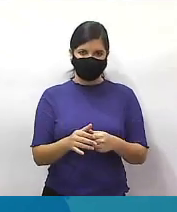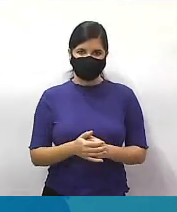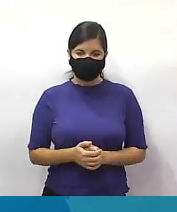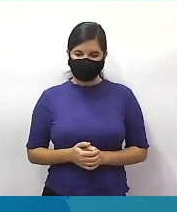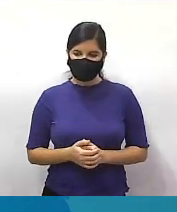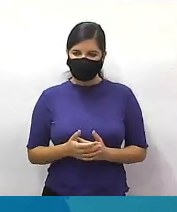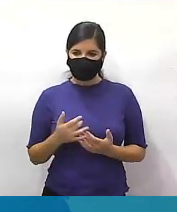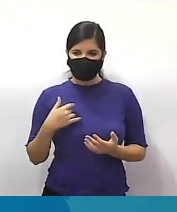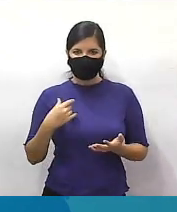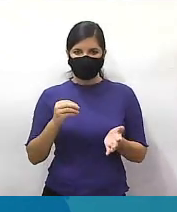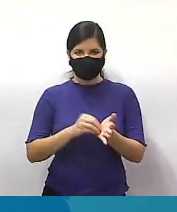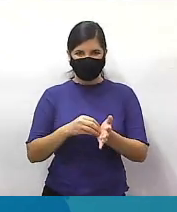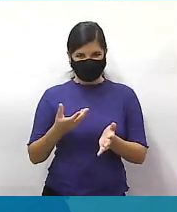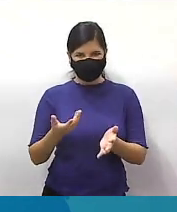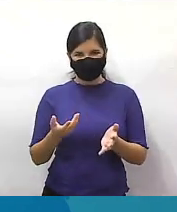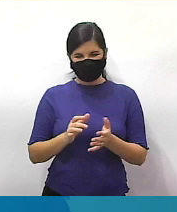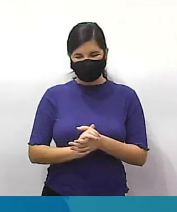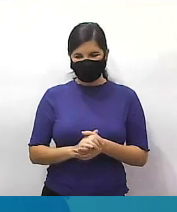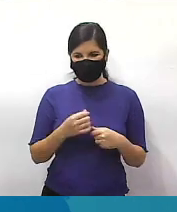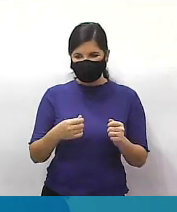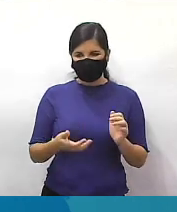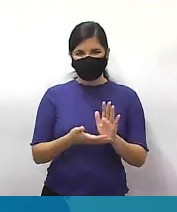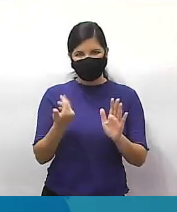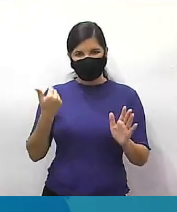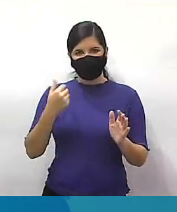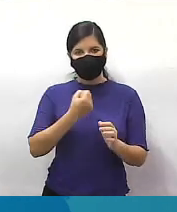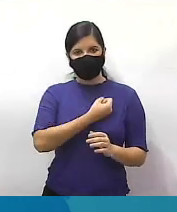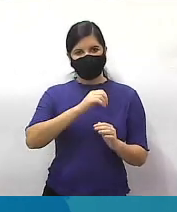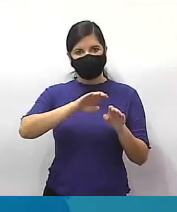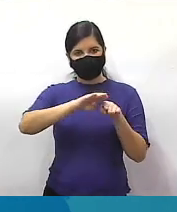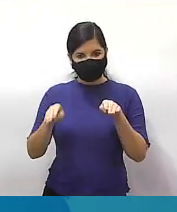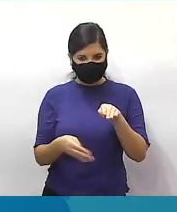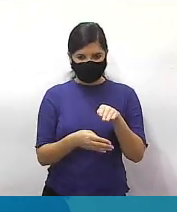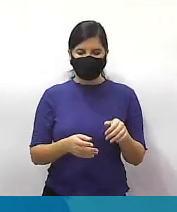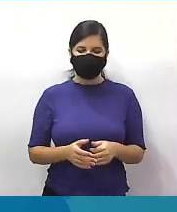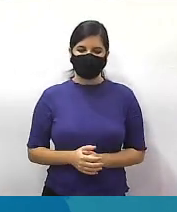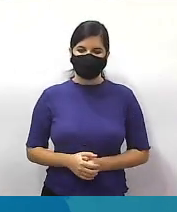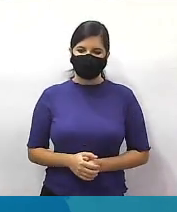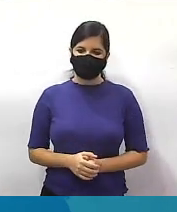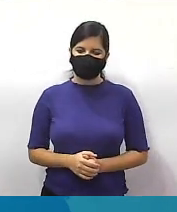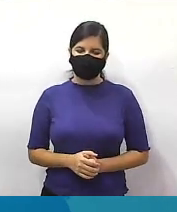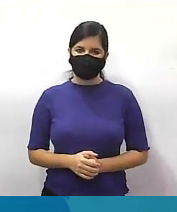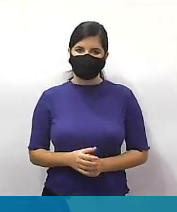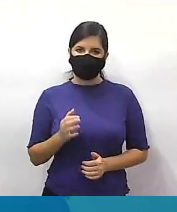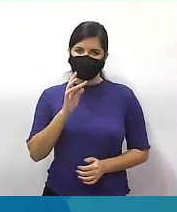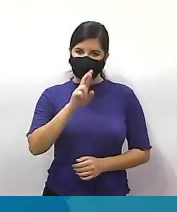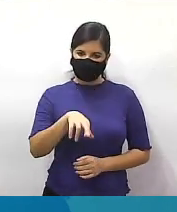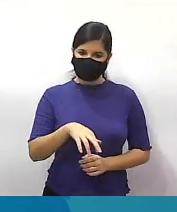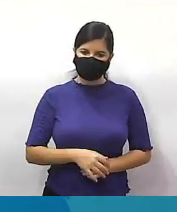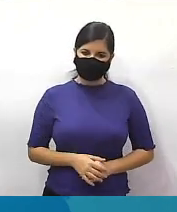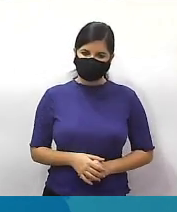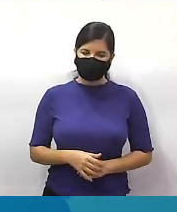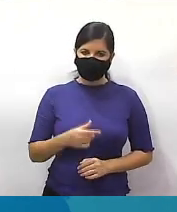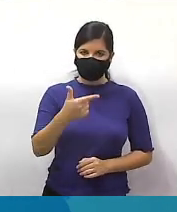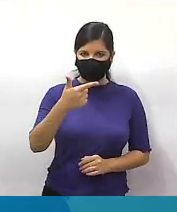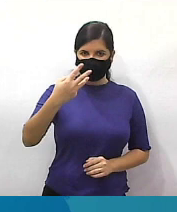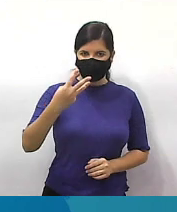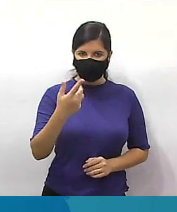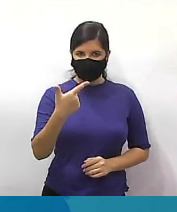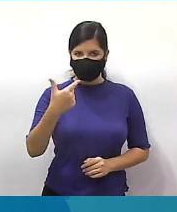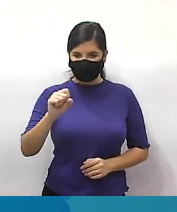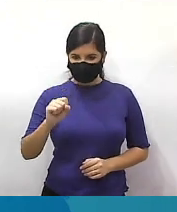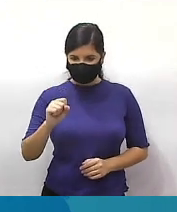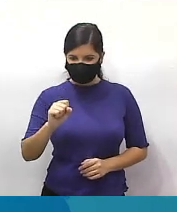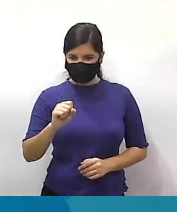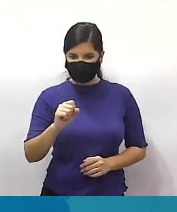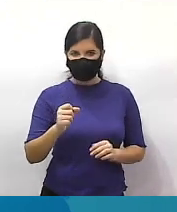posso, porque senão ele seria o maior, tá? Eu tenho que tirar o menor número possível. Então, vamos lá. Para a nossa solução, 2.328,